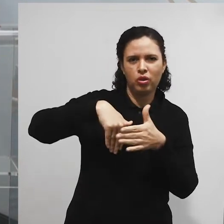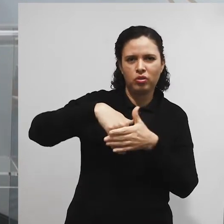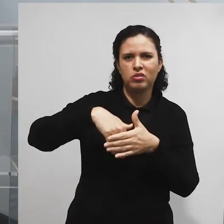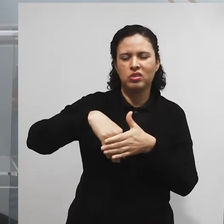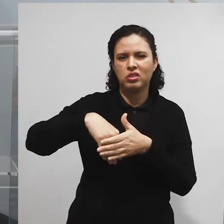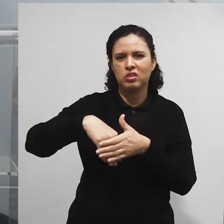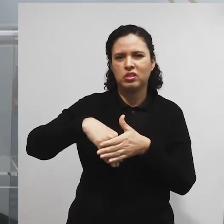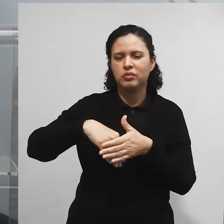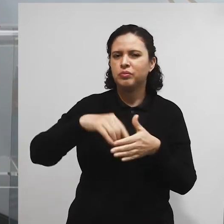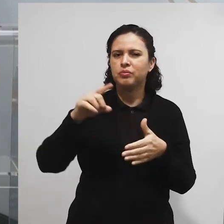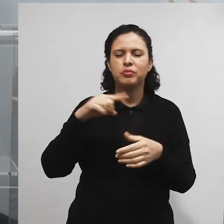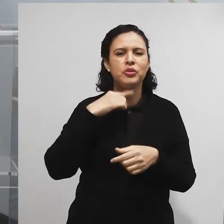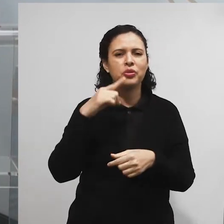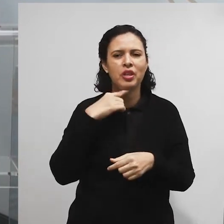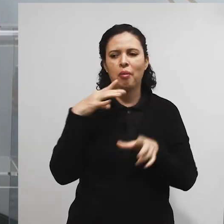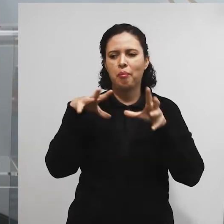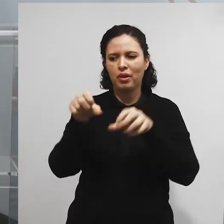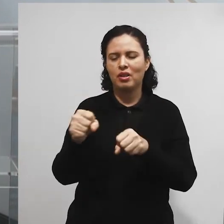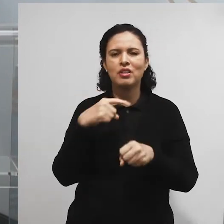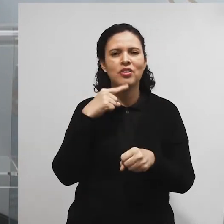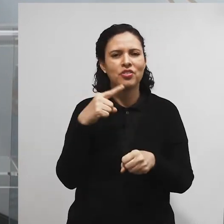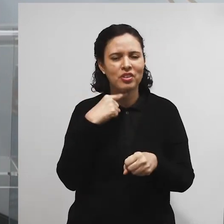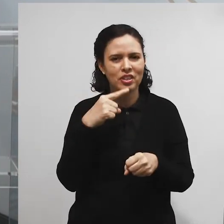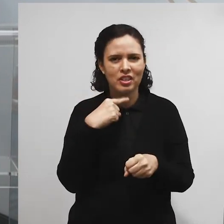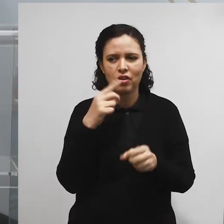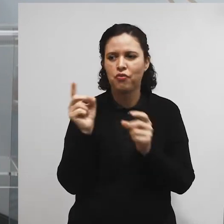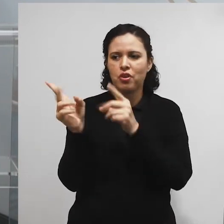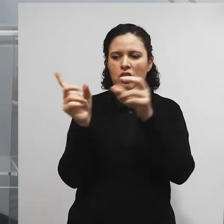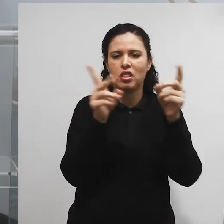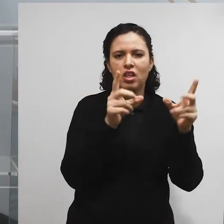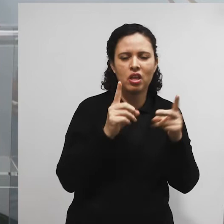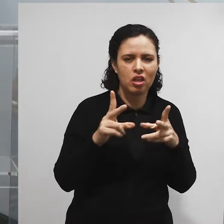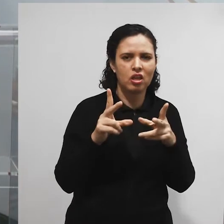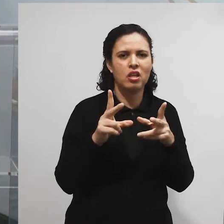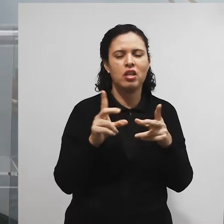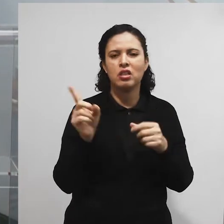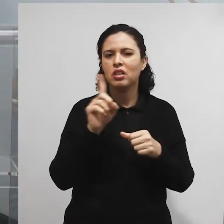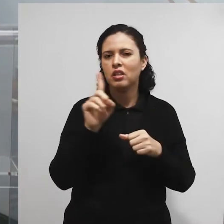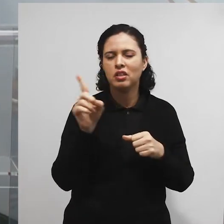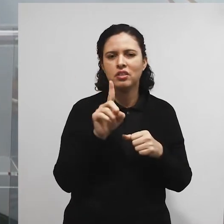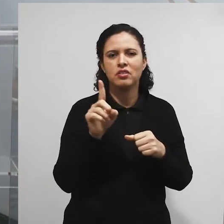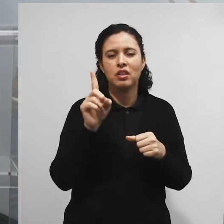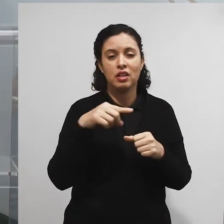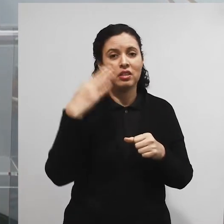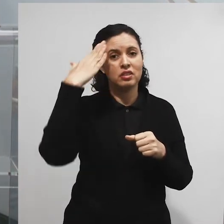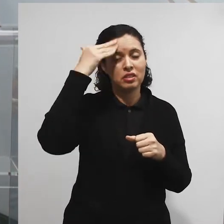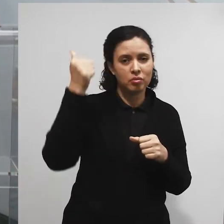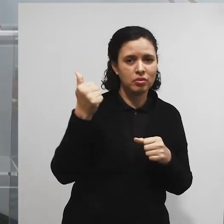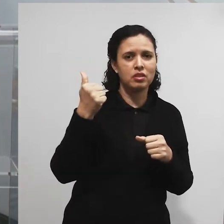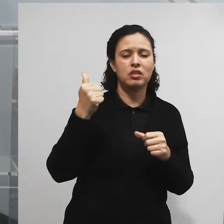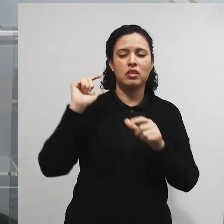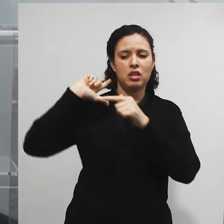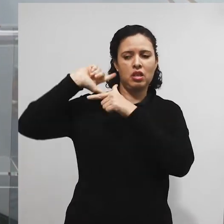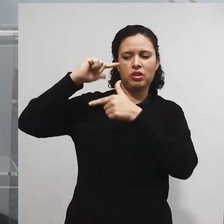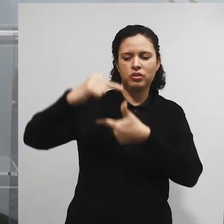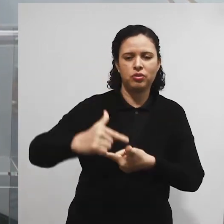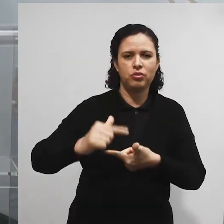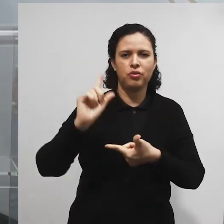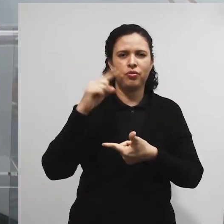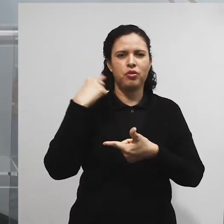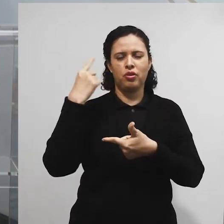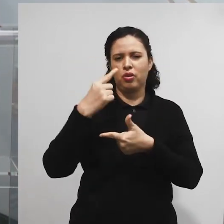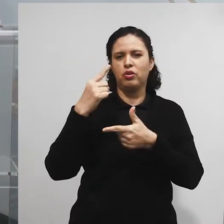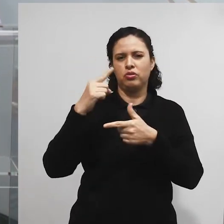colocar isso na vida das pessoas. Poder vender na prateleira de um supermercado, mas são saberes e tradições que